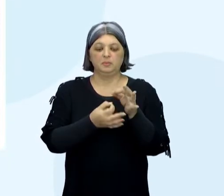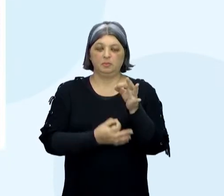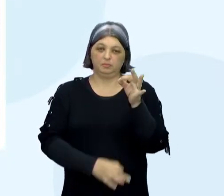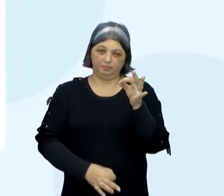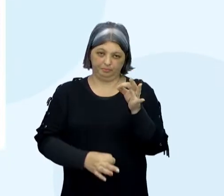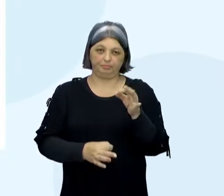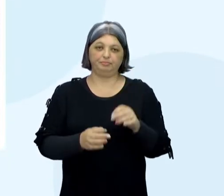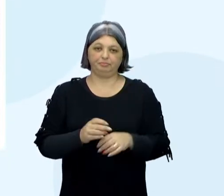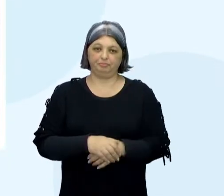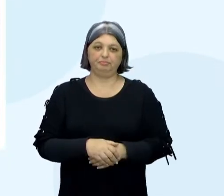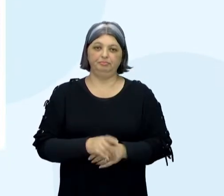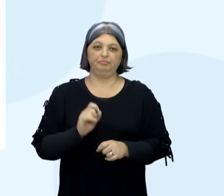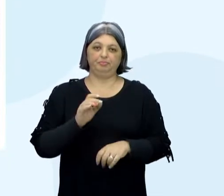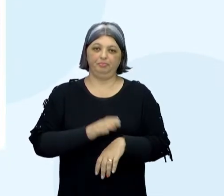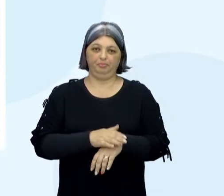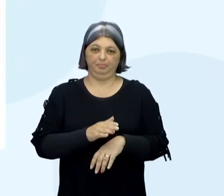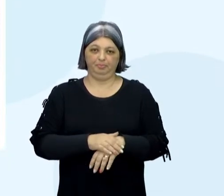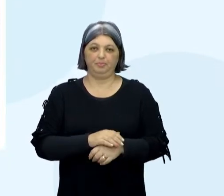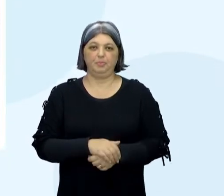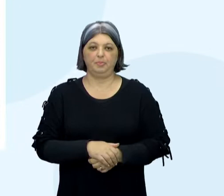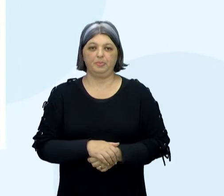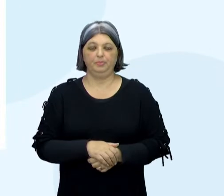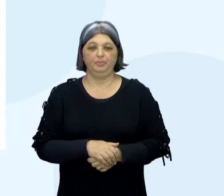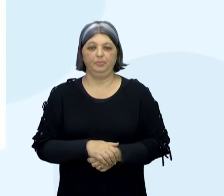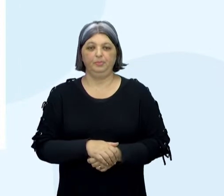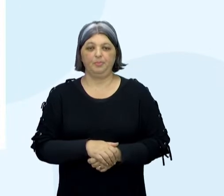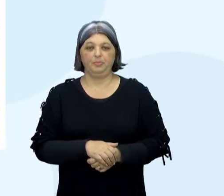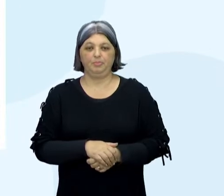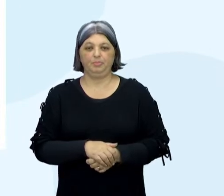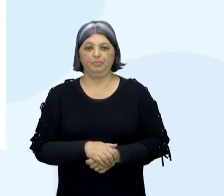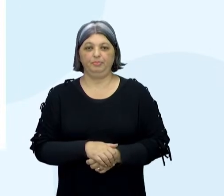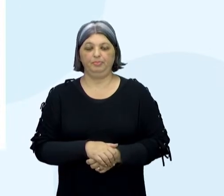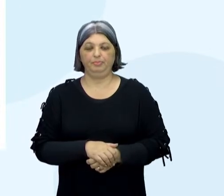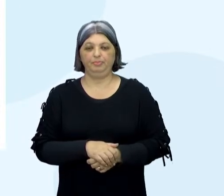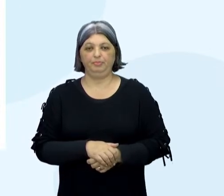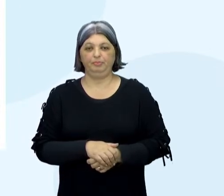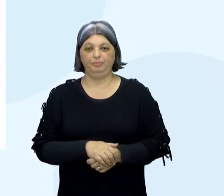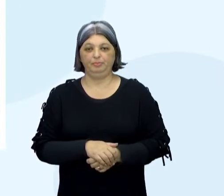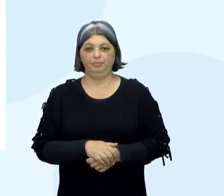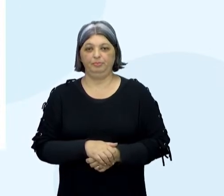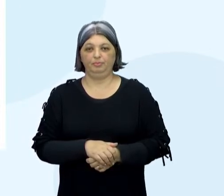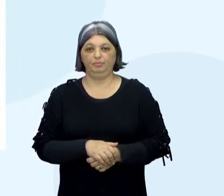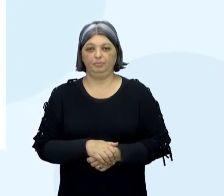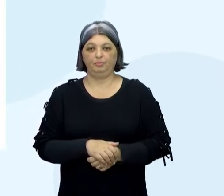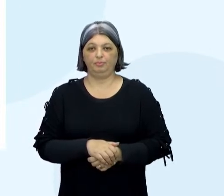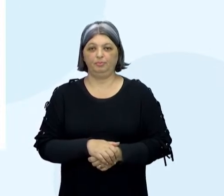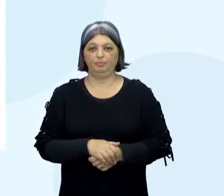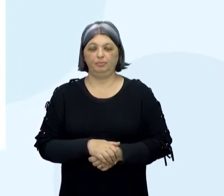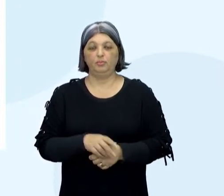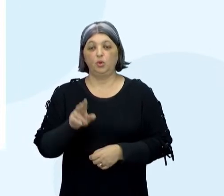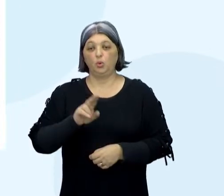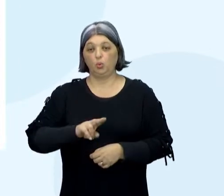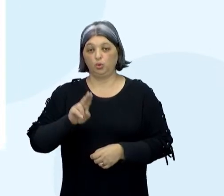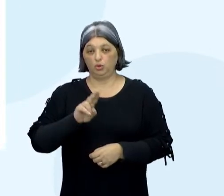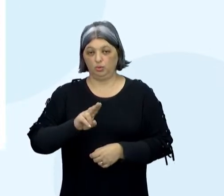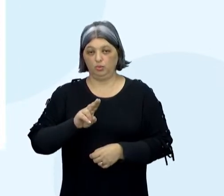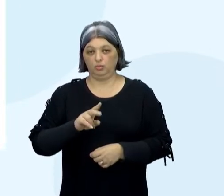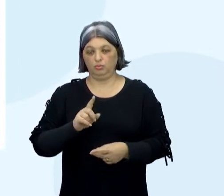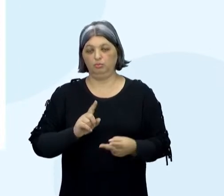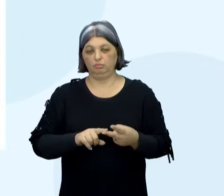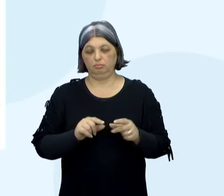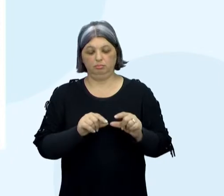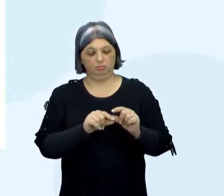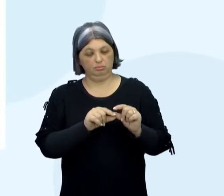da operação. Discriminação da operação, a descrição da operação. Consumo, o